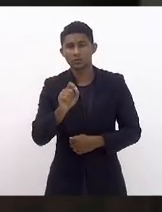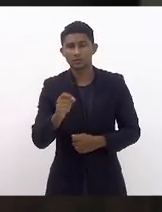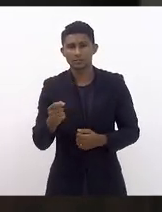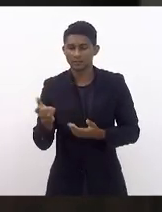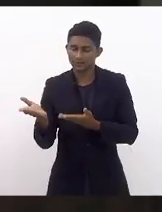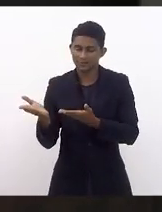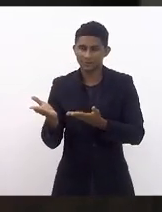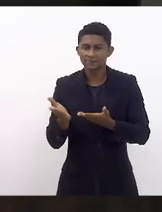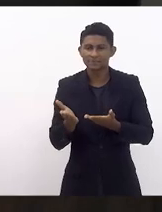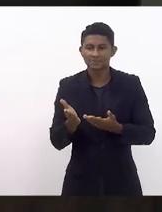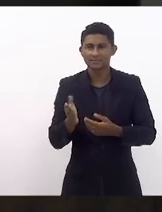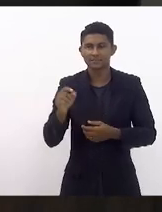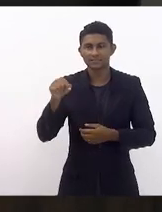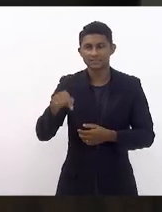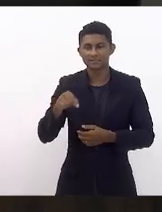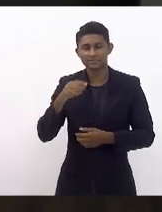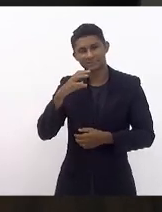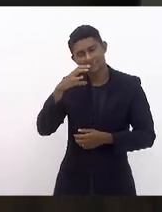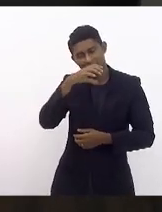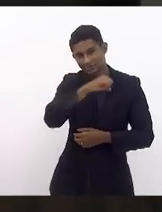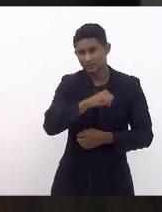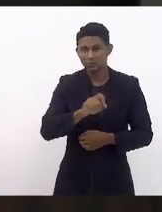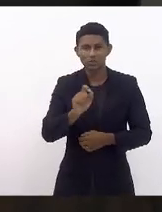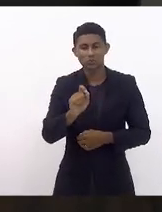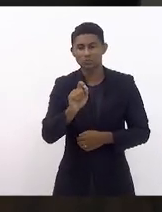para fazer uma breve saudação